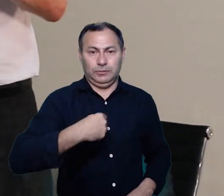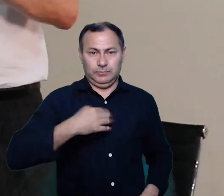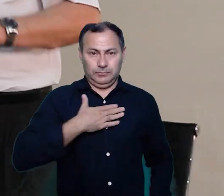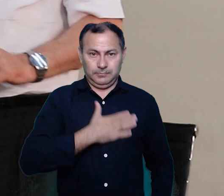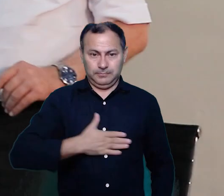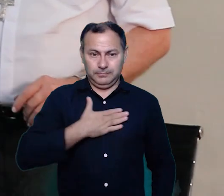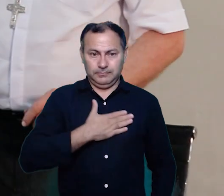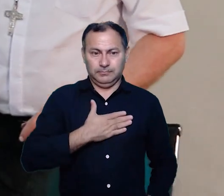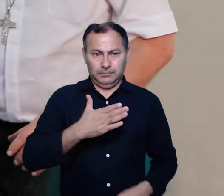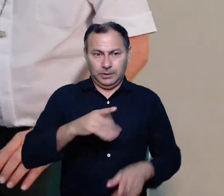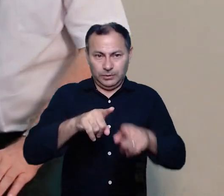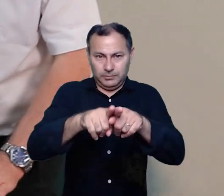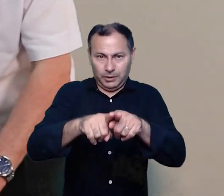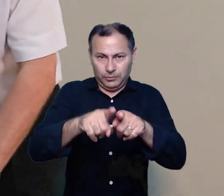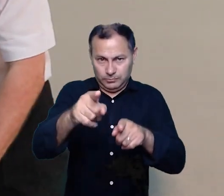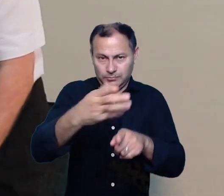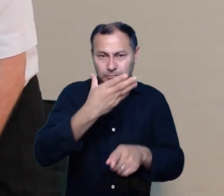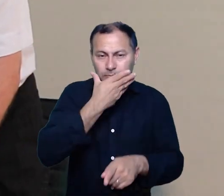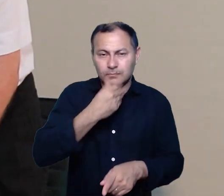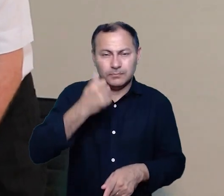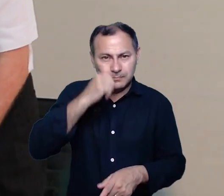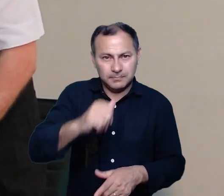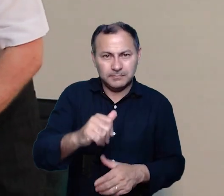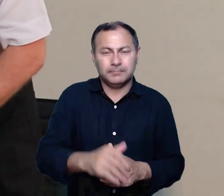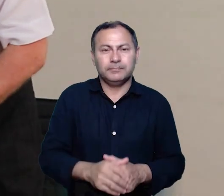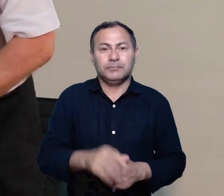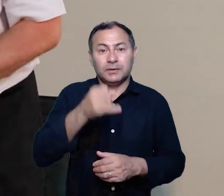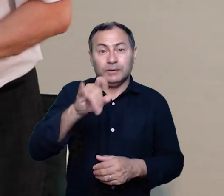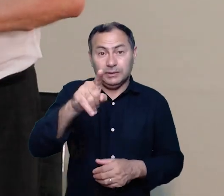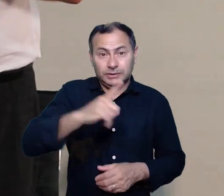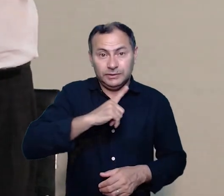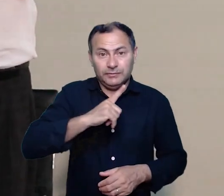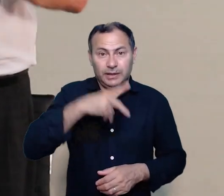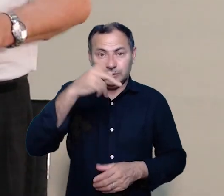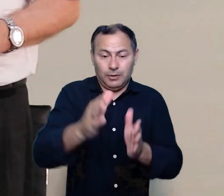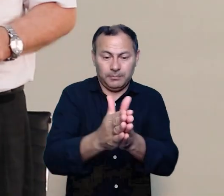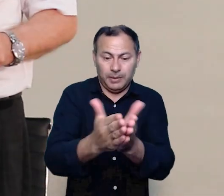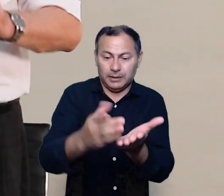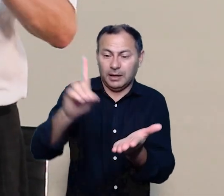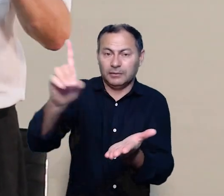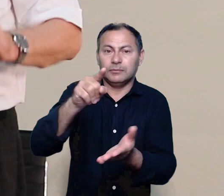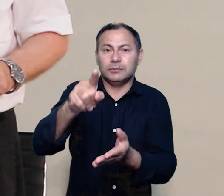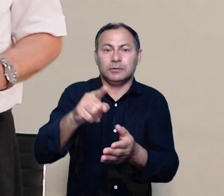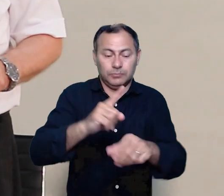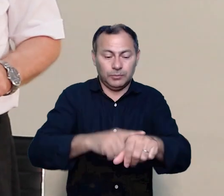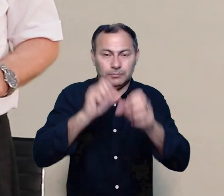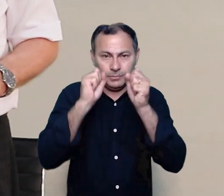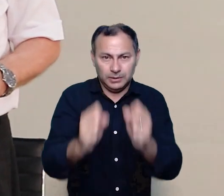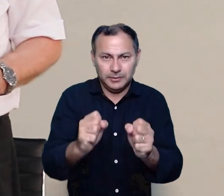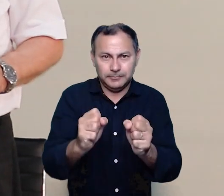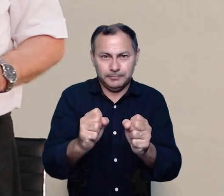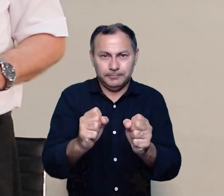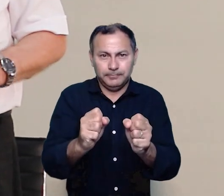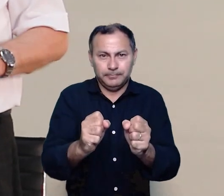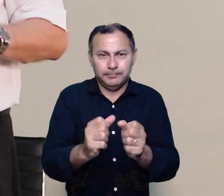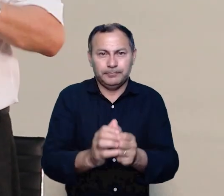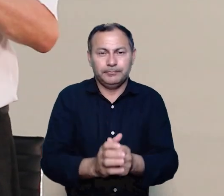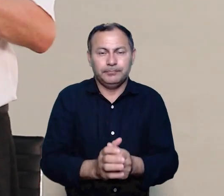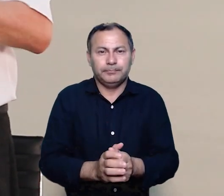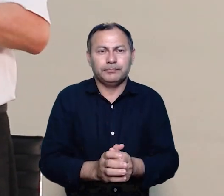Eu gostaria aqui, meu irmão, minha irmã, se você tiver sua Bíblia, um momento que puder,